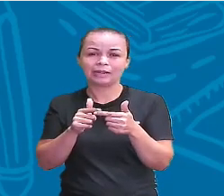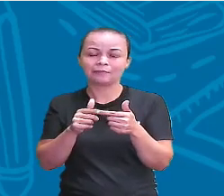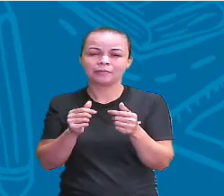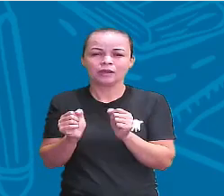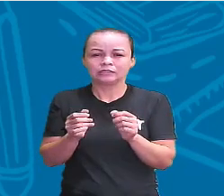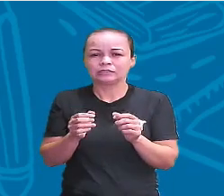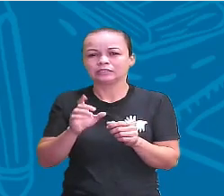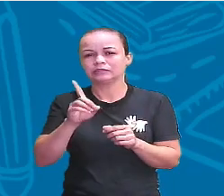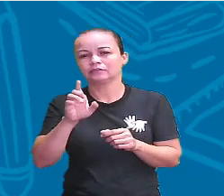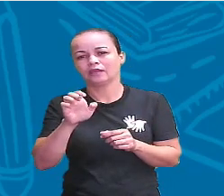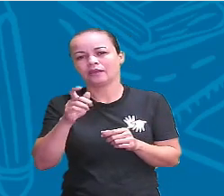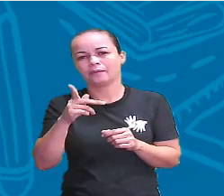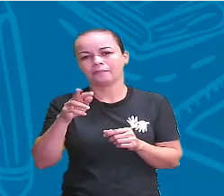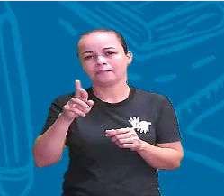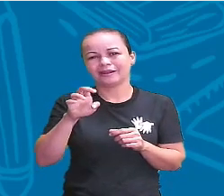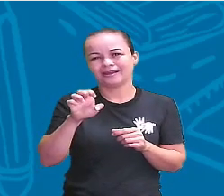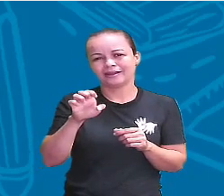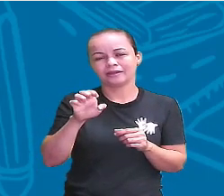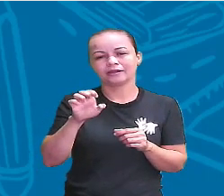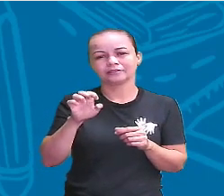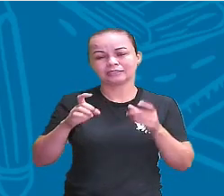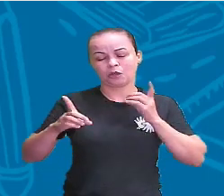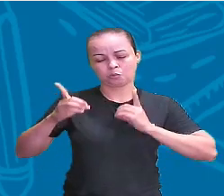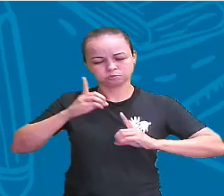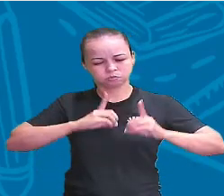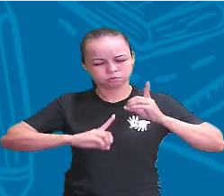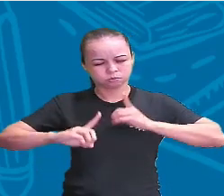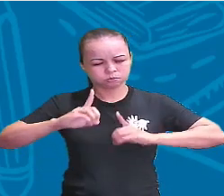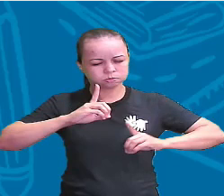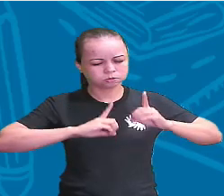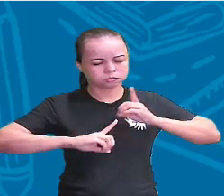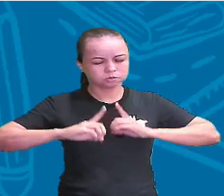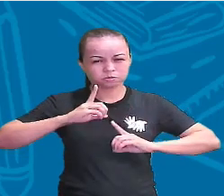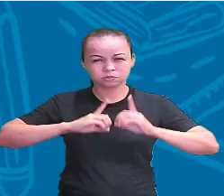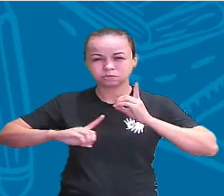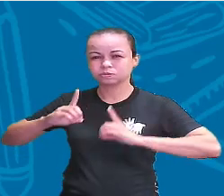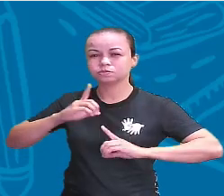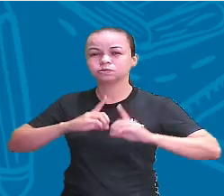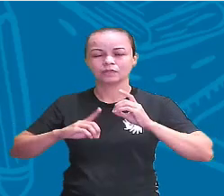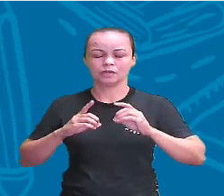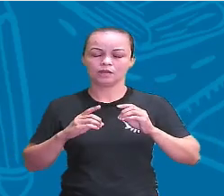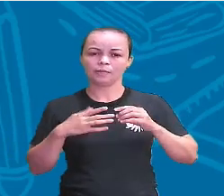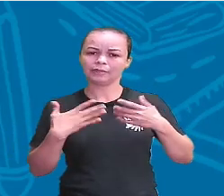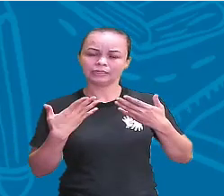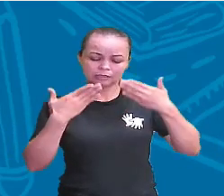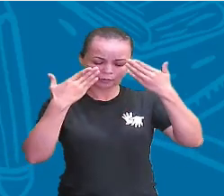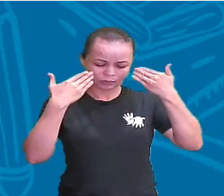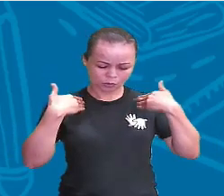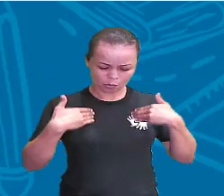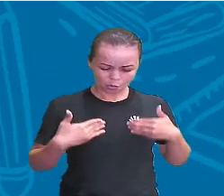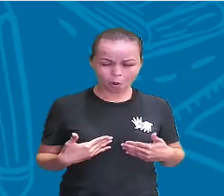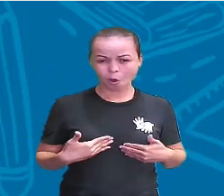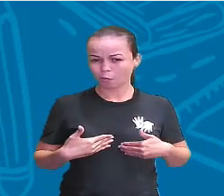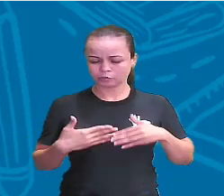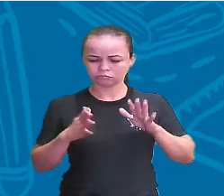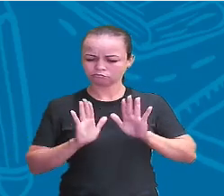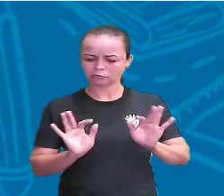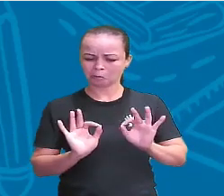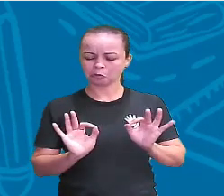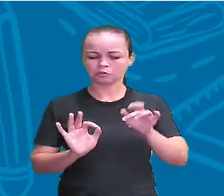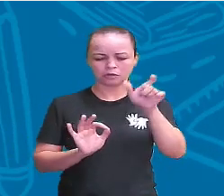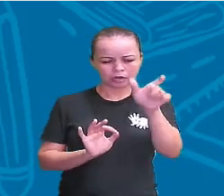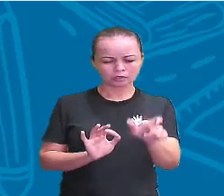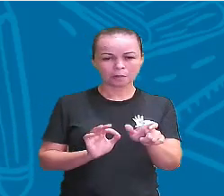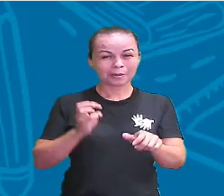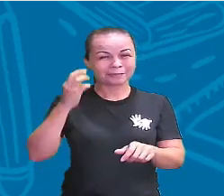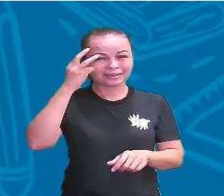Portanto, essa pessoa, apesar dela não estar apresentando um problema físico, né, aparente, mentalmente ela não está bem,